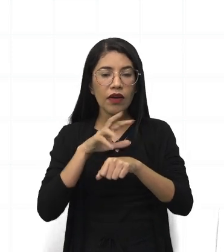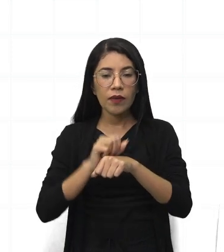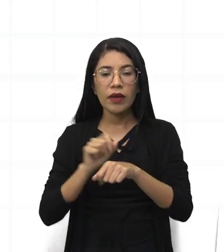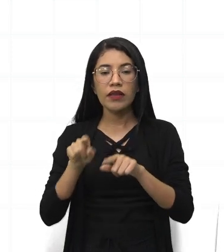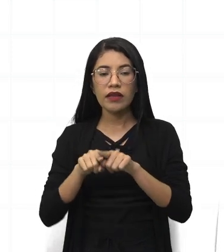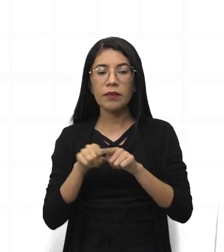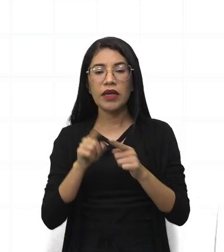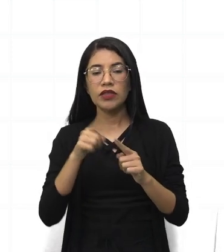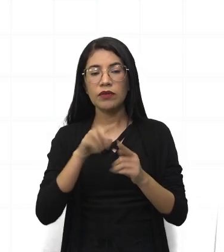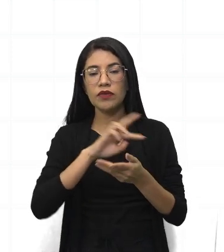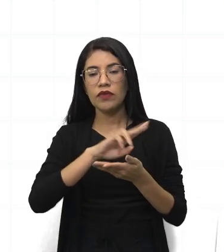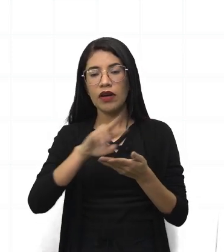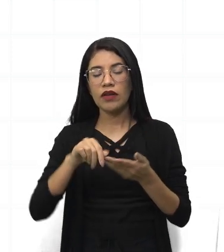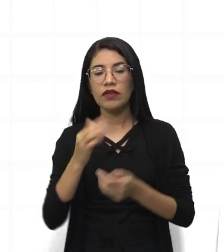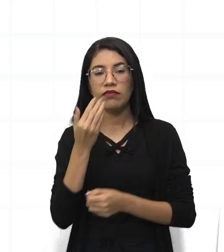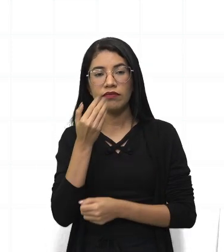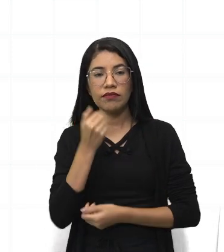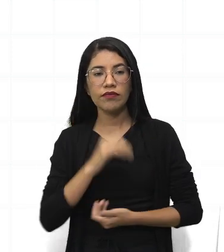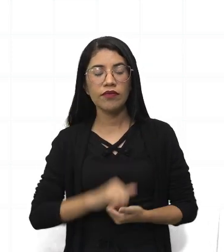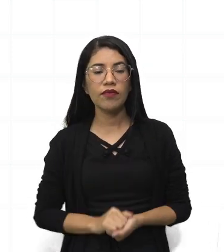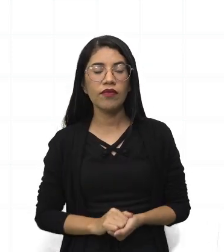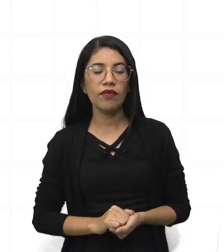espécies nativas.